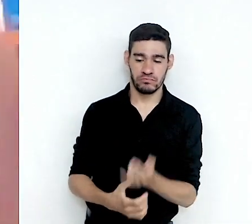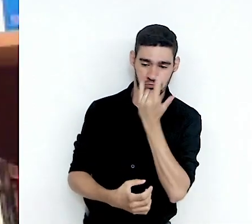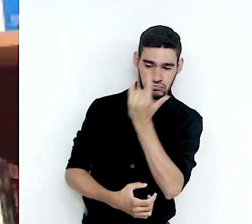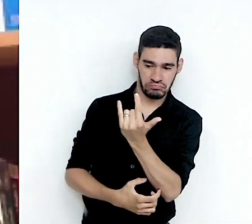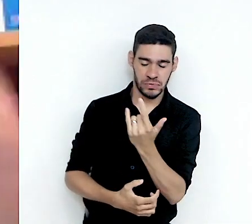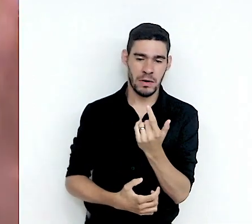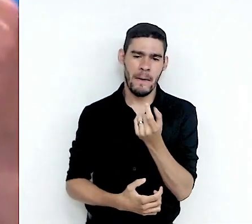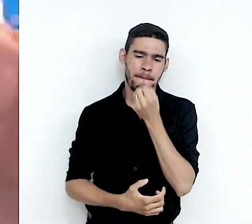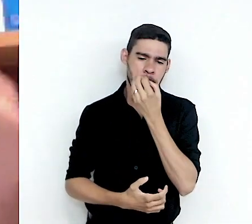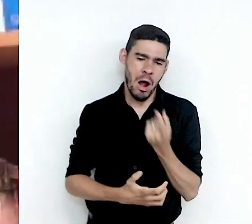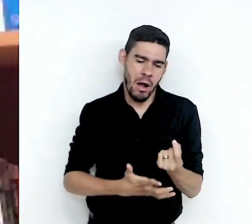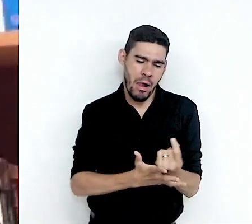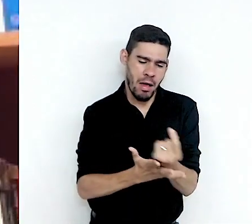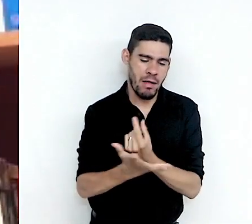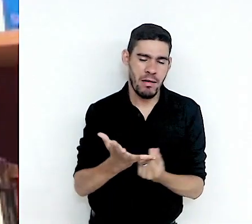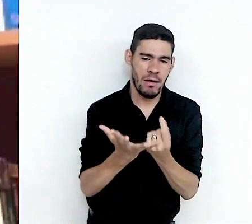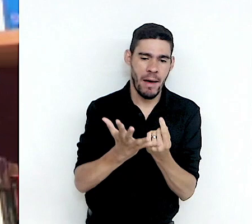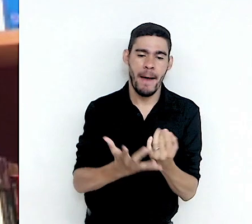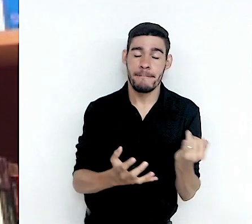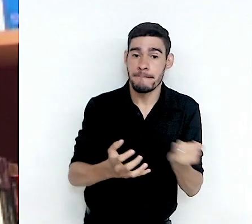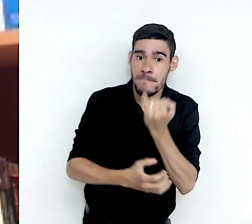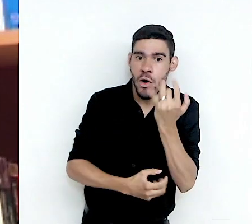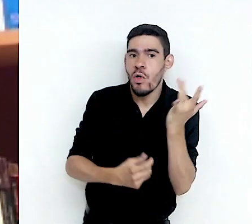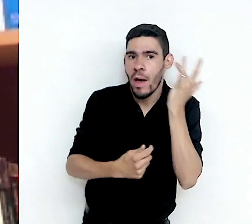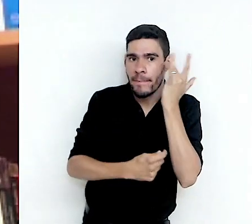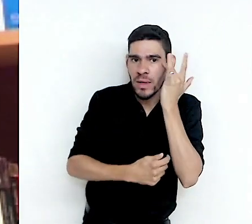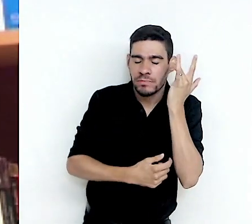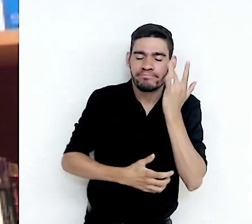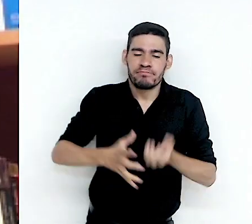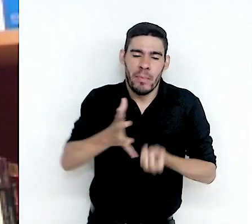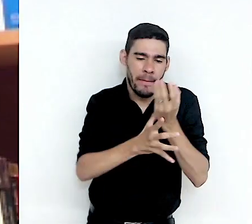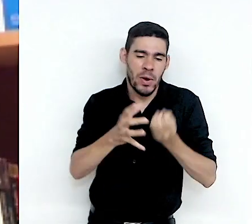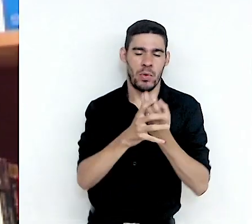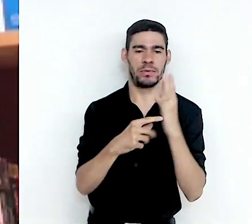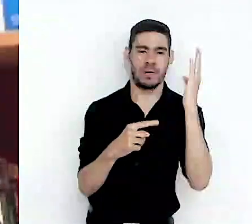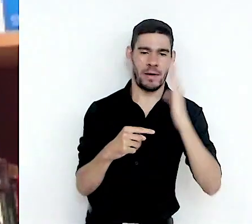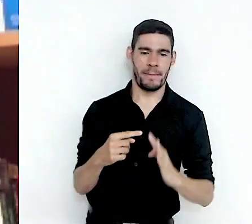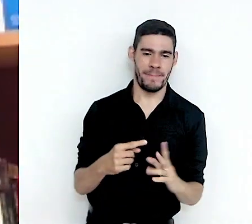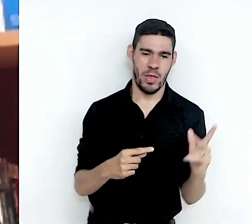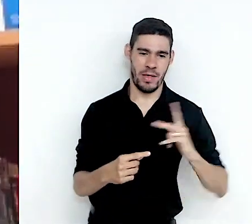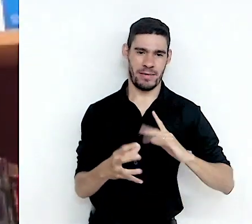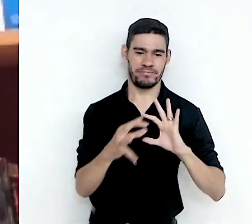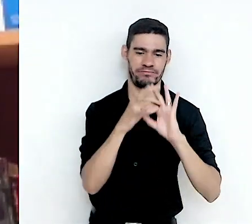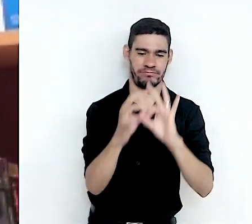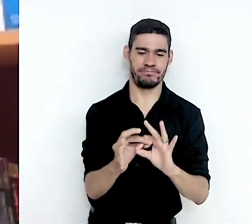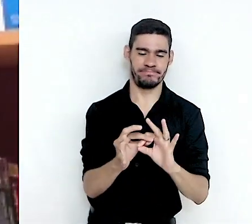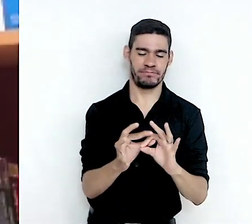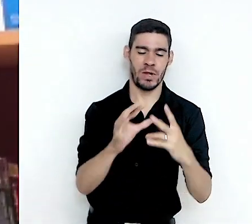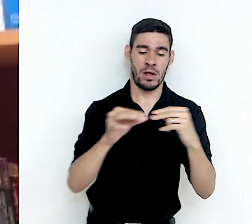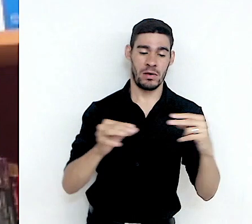bens de Capital peças fundamentais para modernização do Parque do tipo brasileiro particular os filhotes